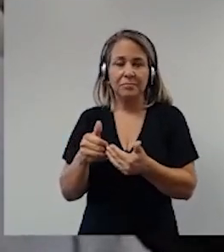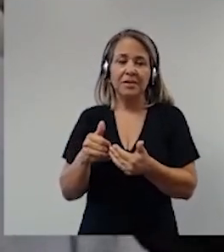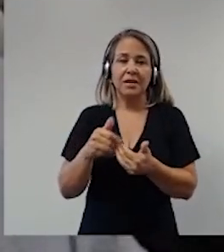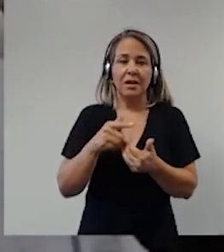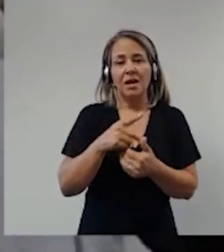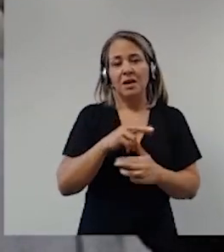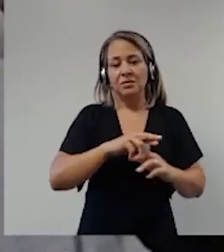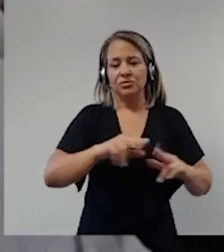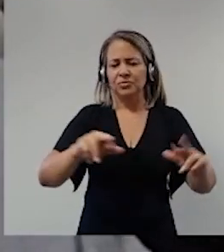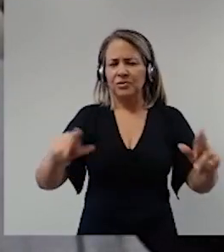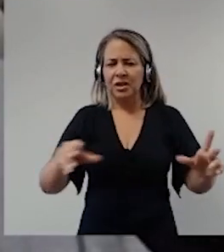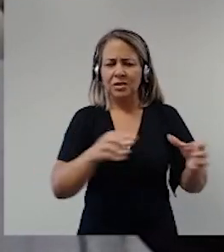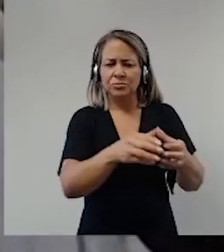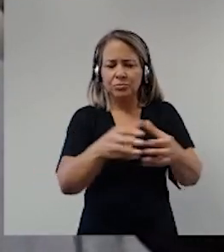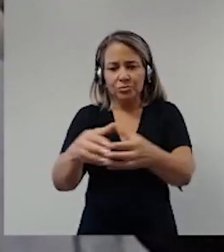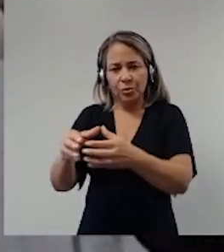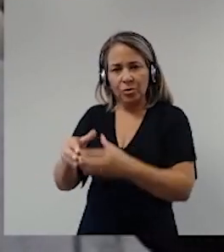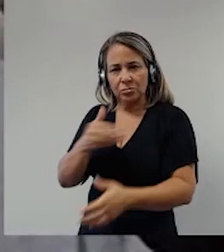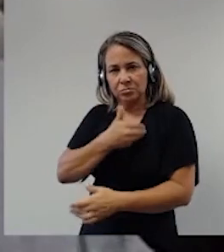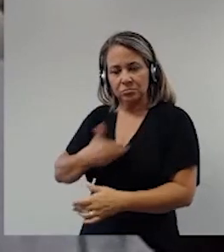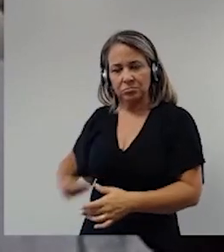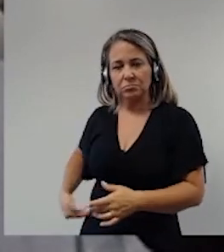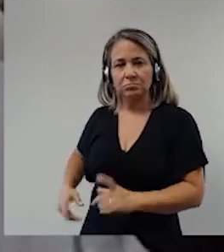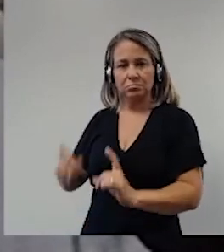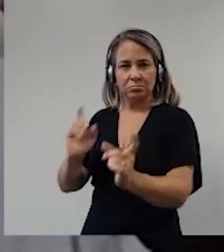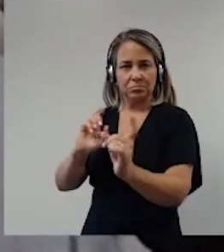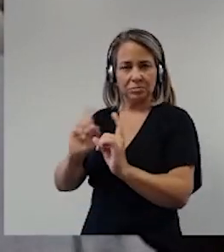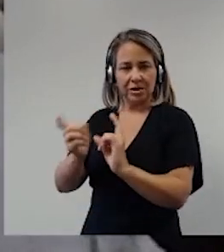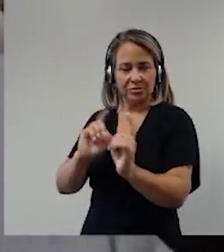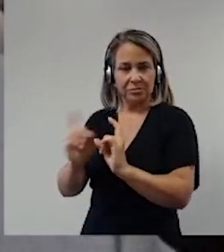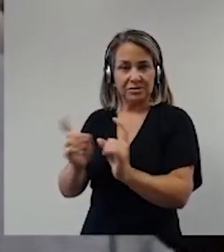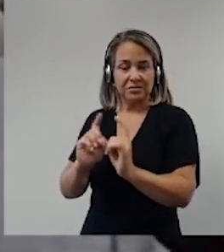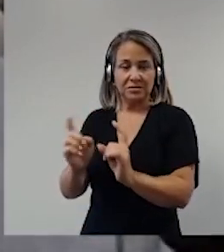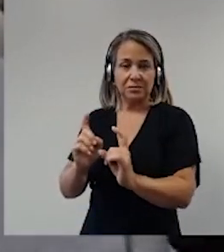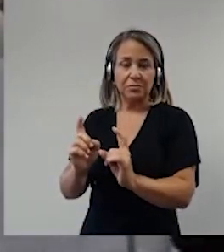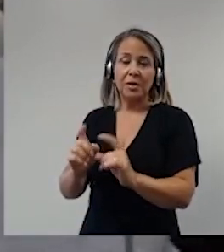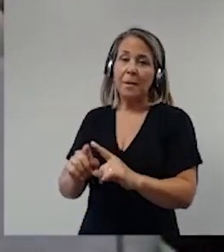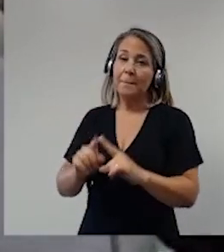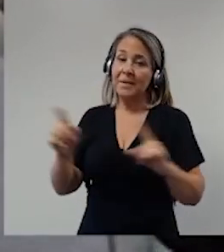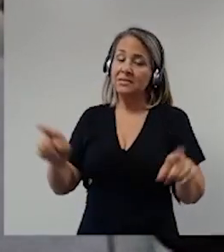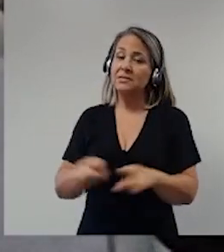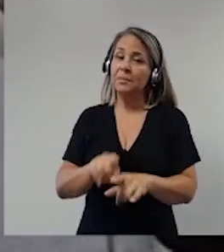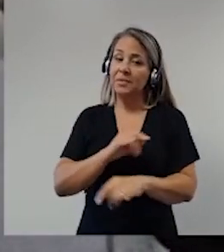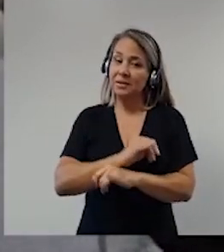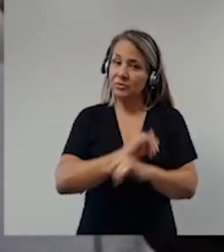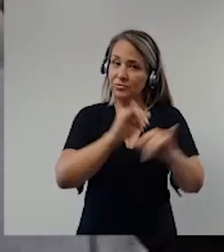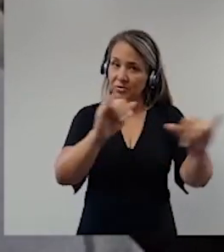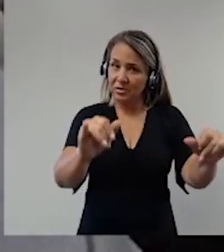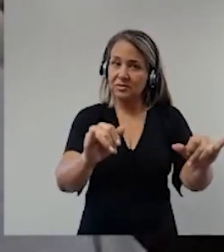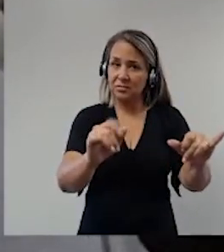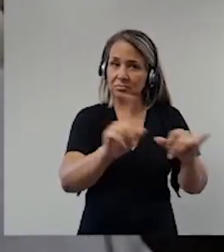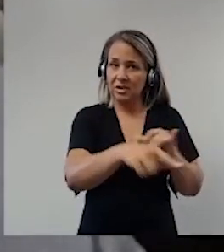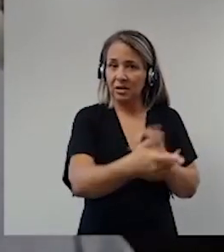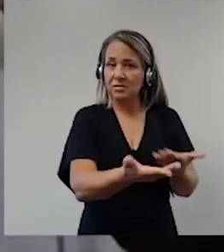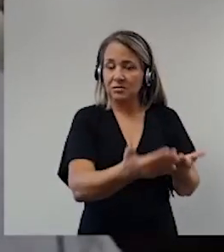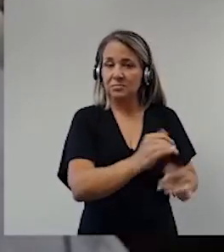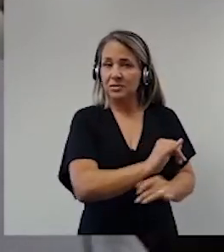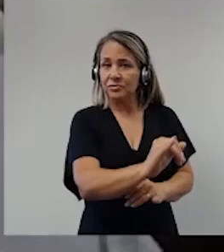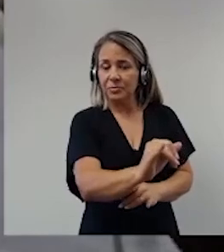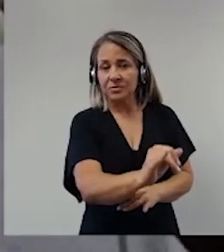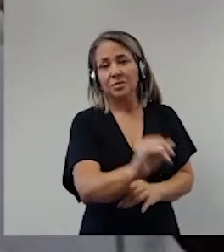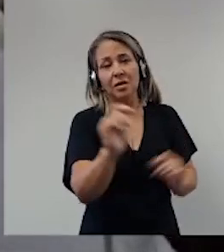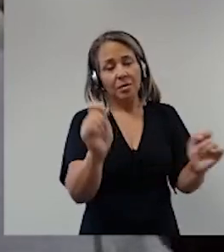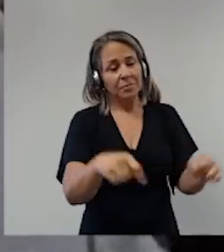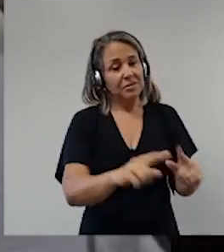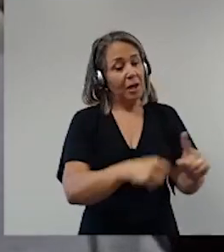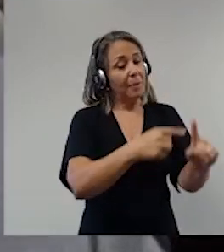aos diversos órgãos integrantes da administração pública, mas a divulgação de informações, ou seja, algo mais